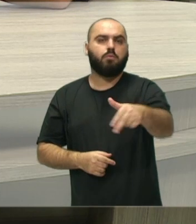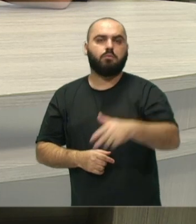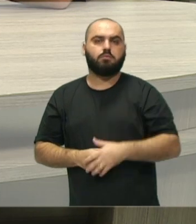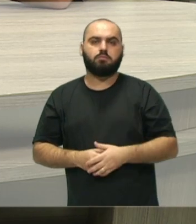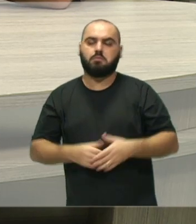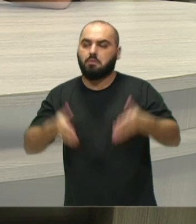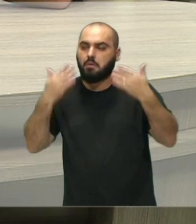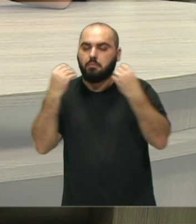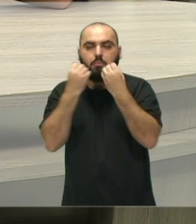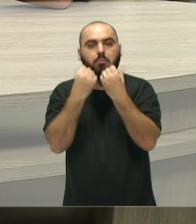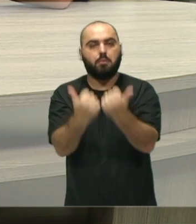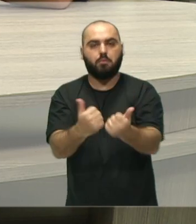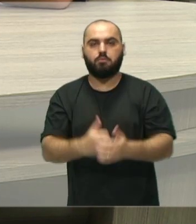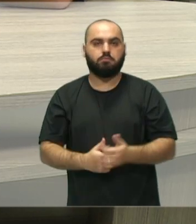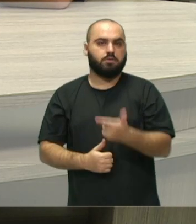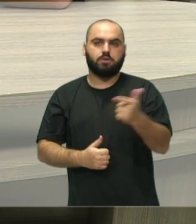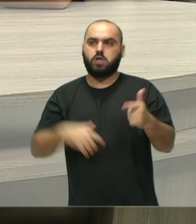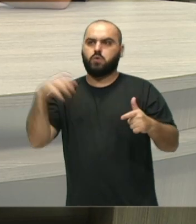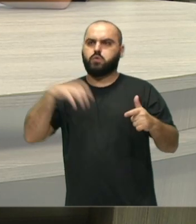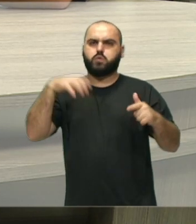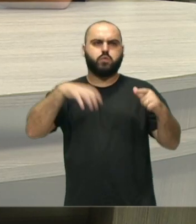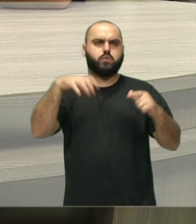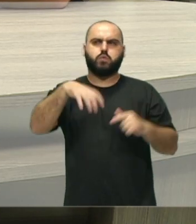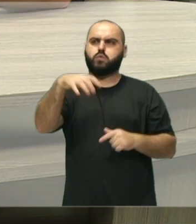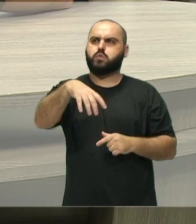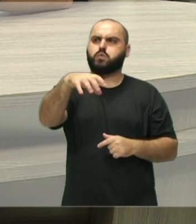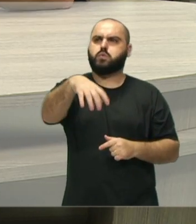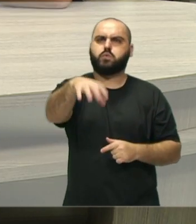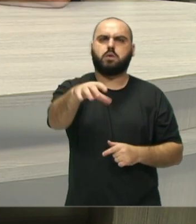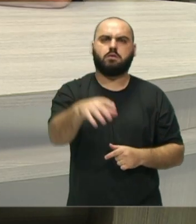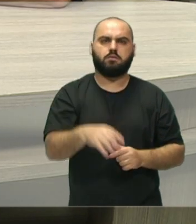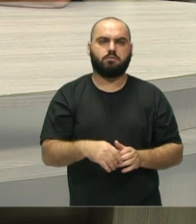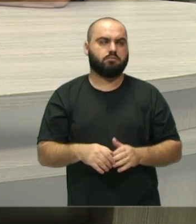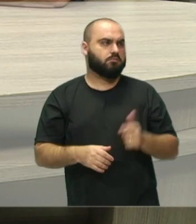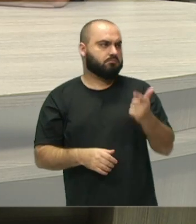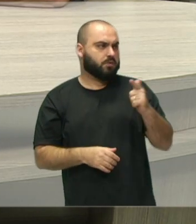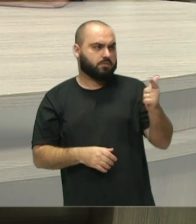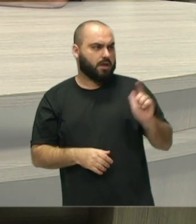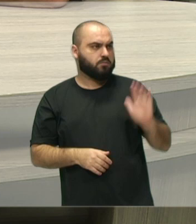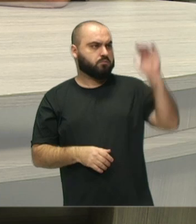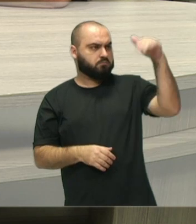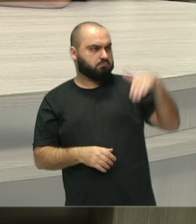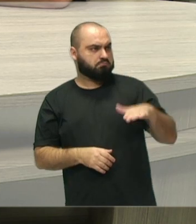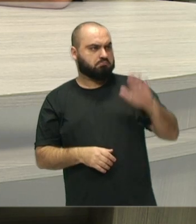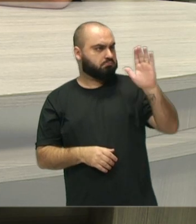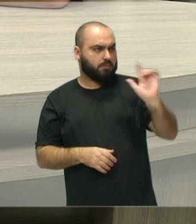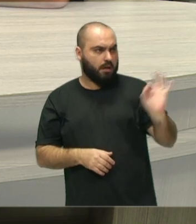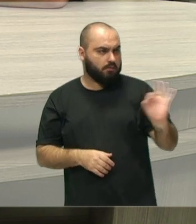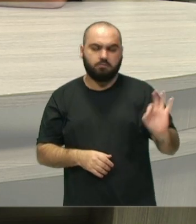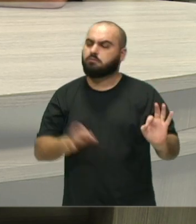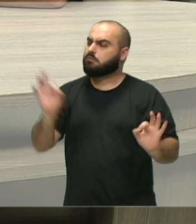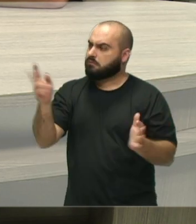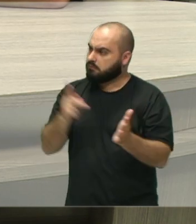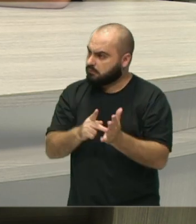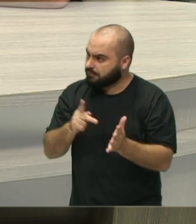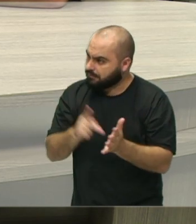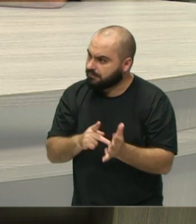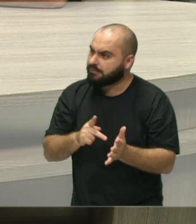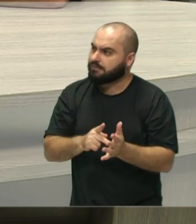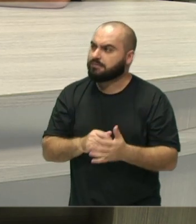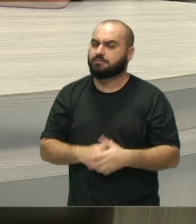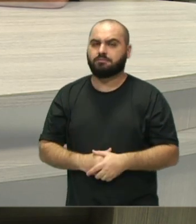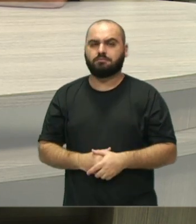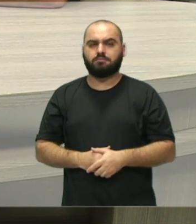bom, não temos excesso de chuva. Quer dizer, a gente não temos nem muita condições. Subida, nem muita descida, né? Os morros são bem